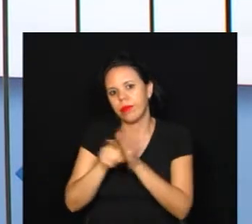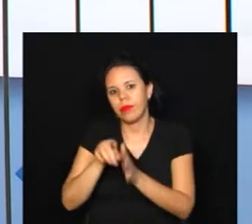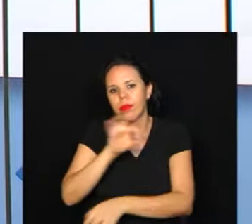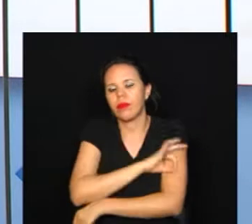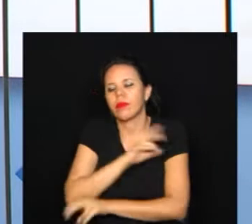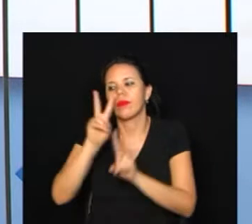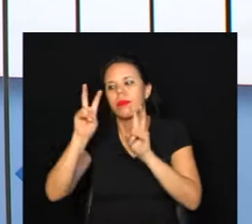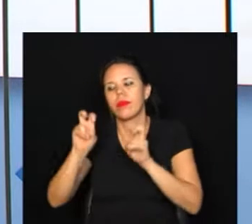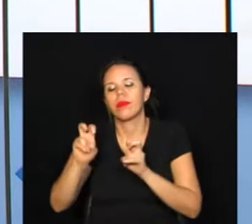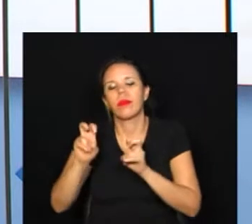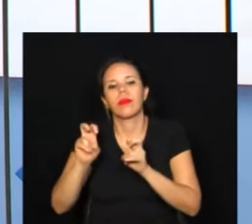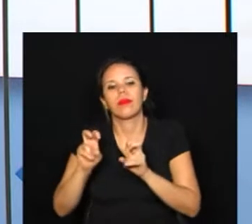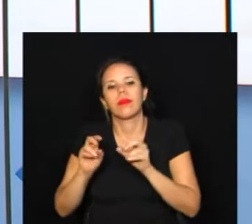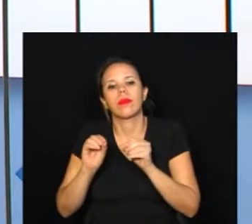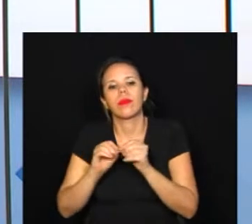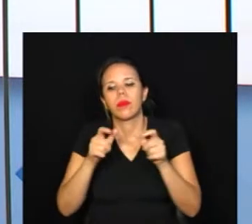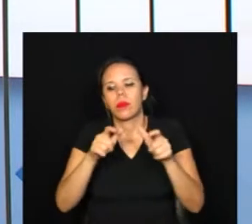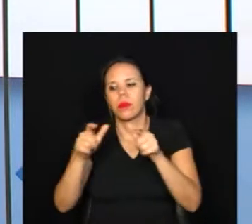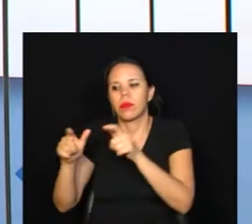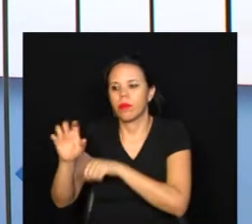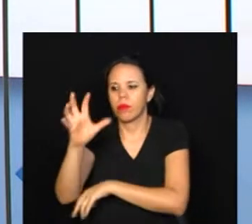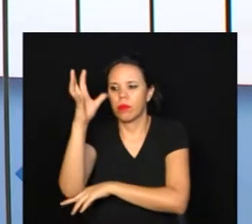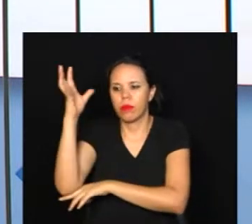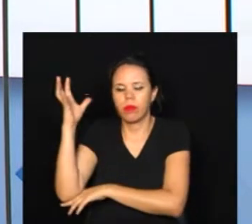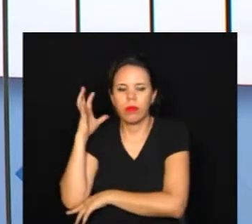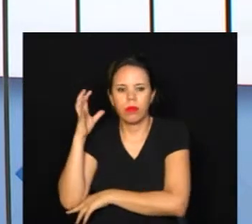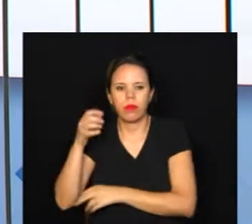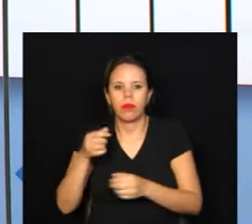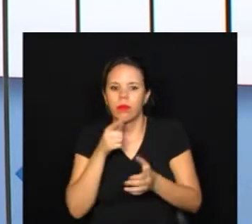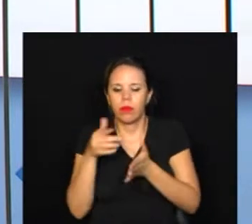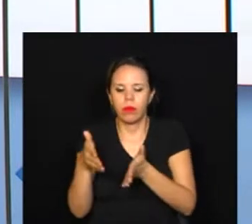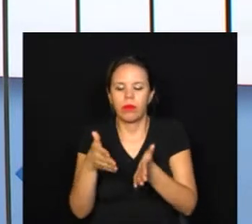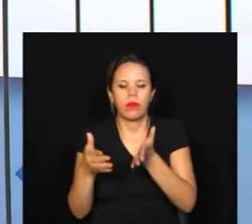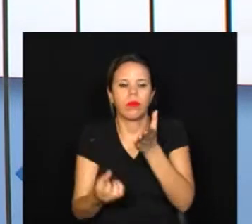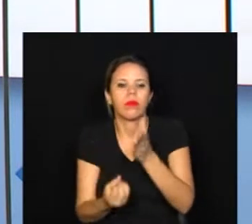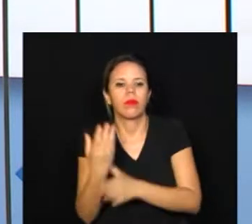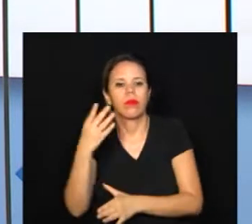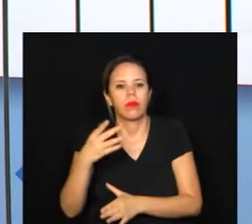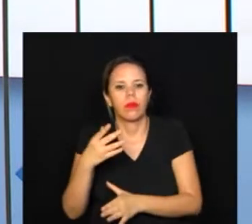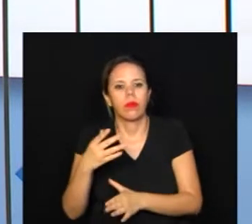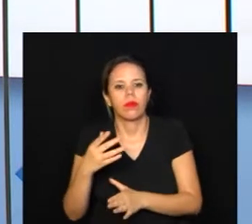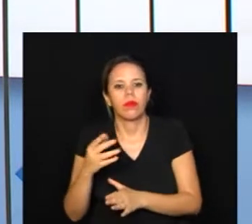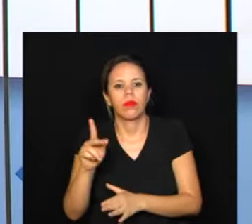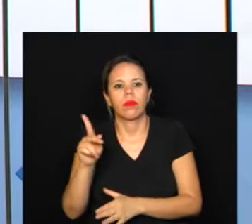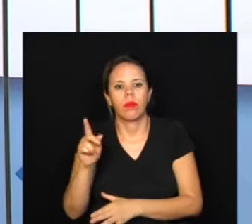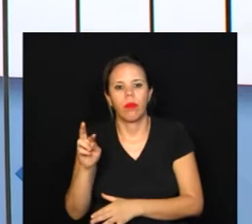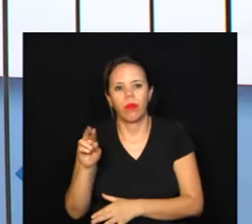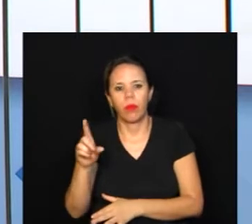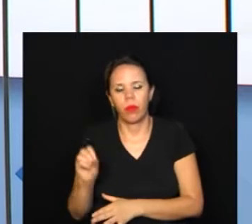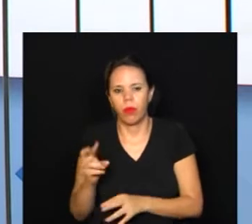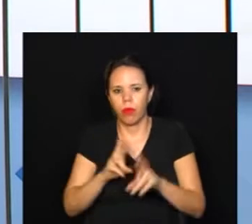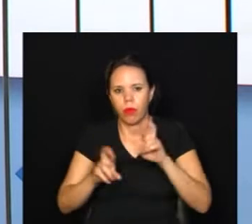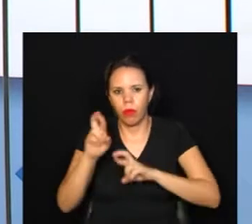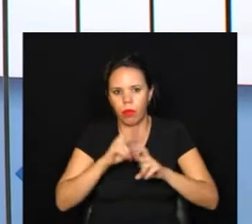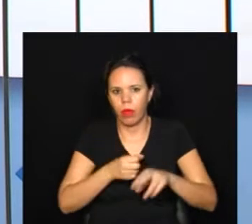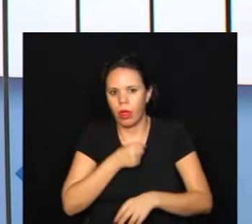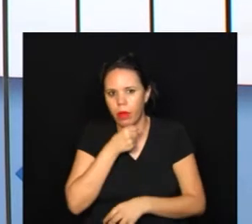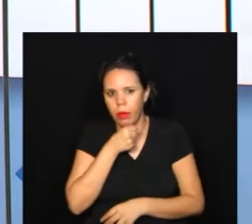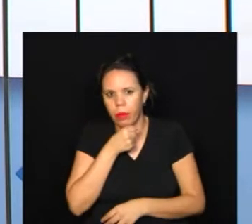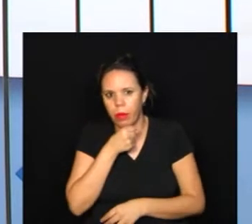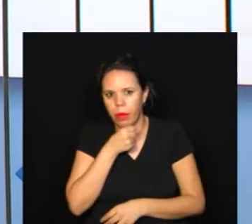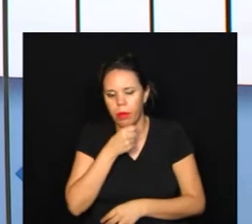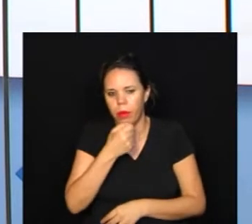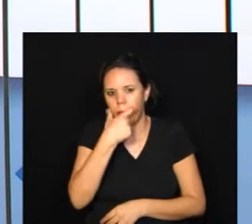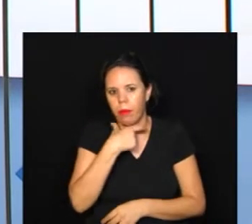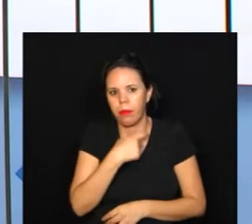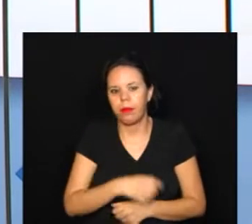em relação aos cuidados de áreas de vegetação e nascentes de água aqui no Parque Prado. Confira na reportagem de